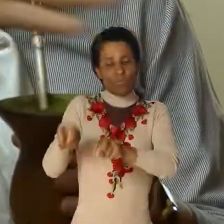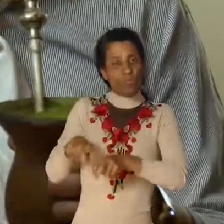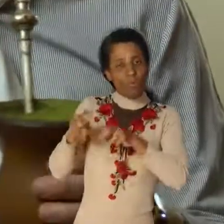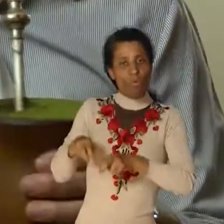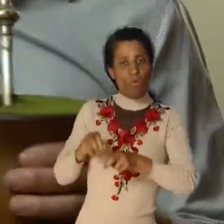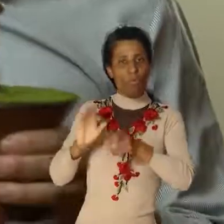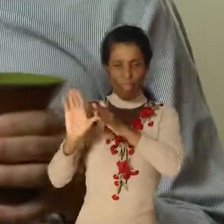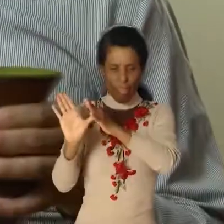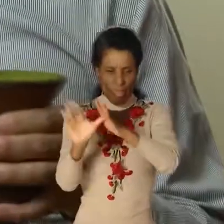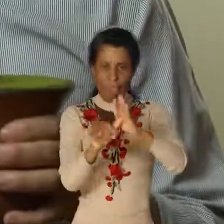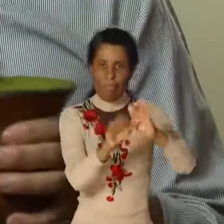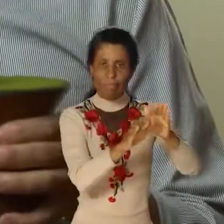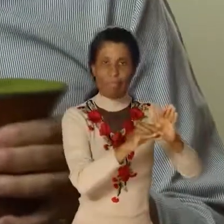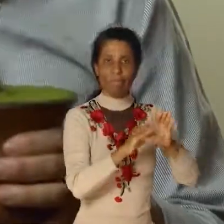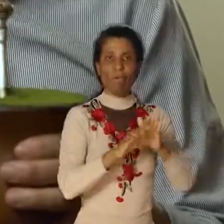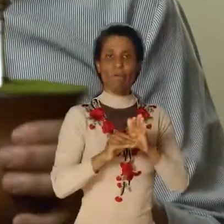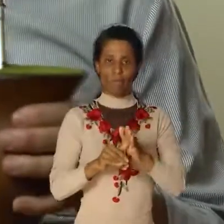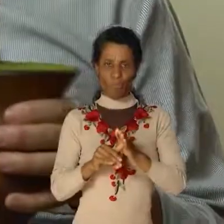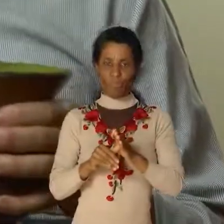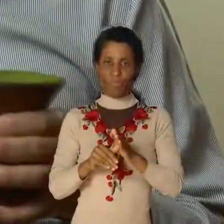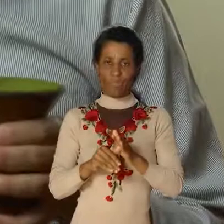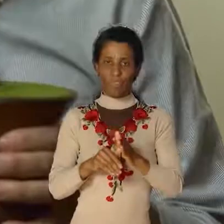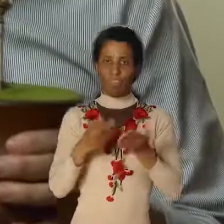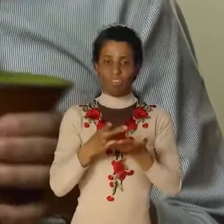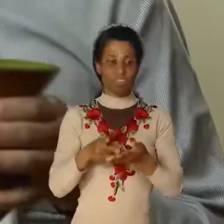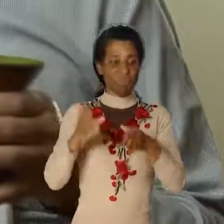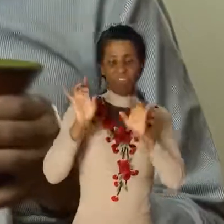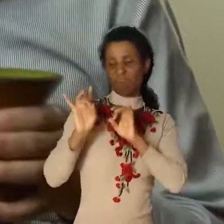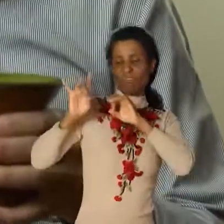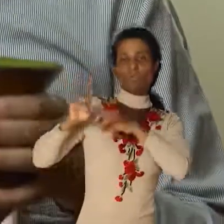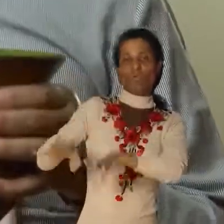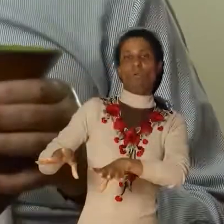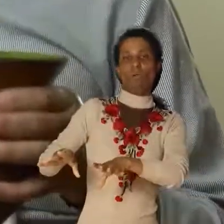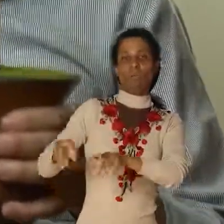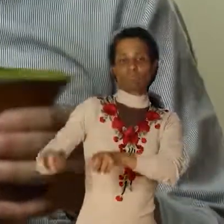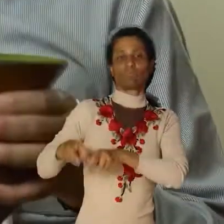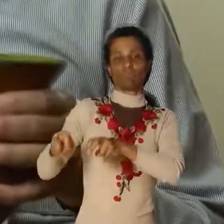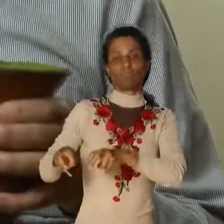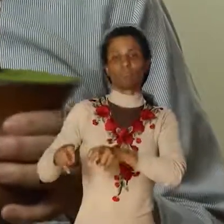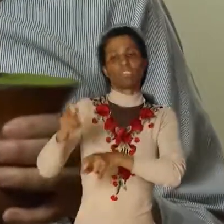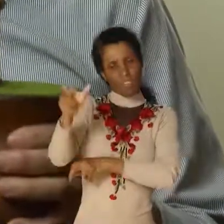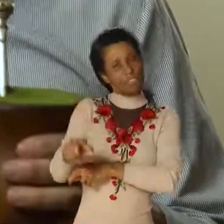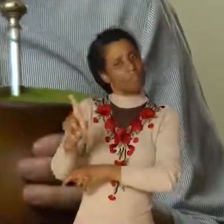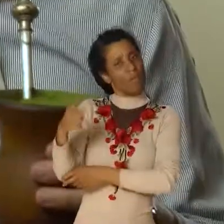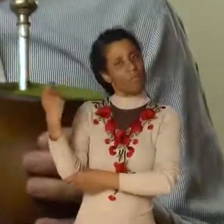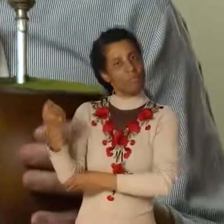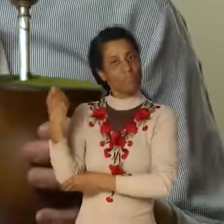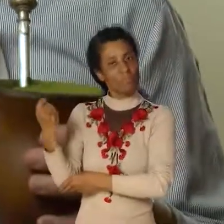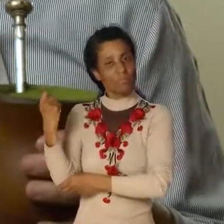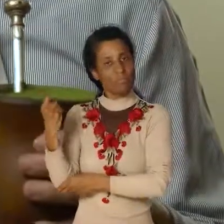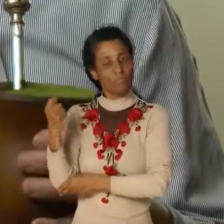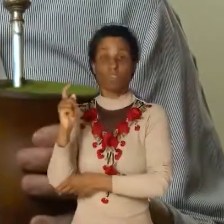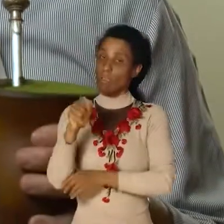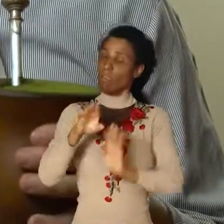aquele homem do campo, ladrão, contrabandista, bandido, que andava atirado no campo. Esse era o